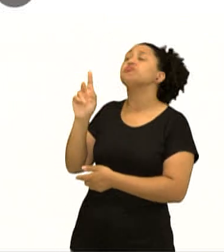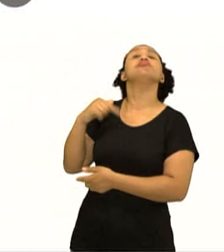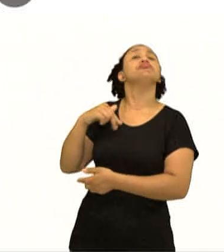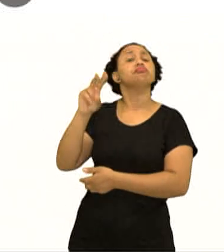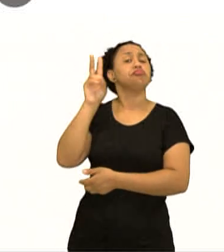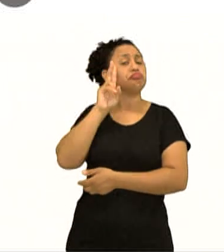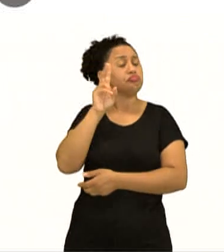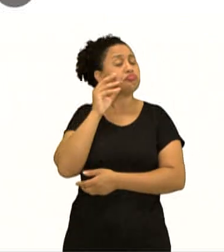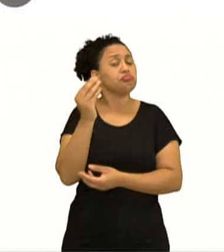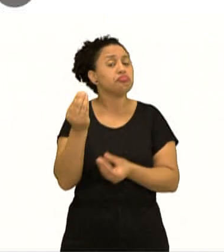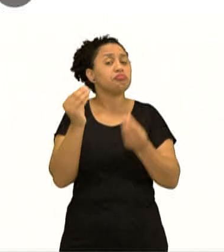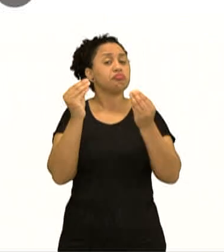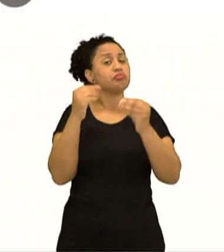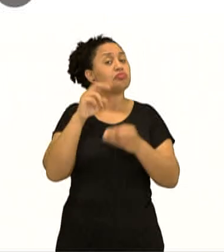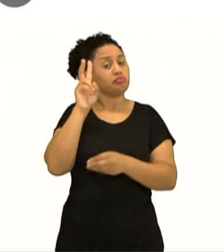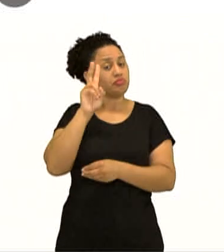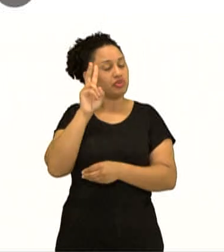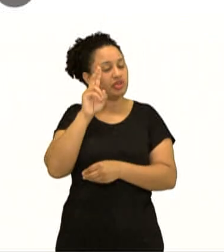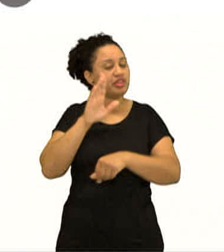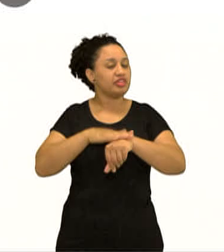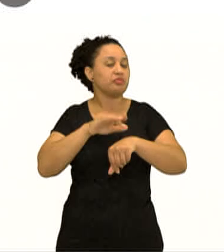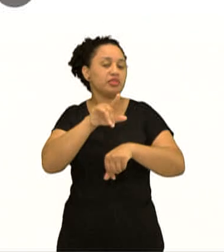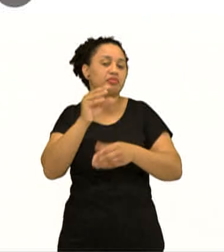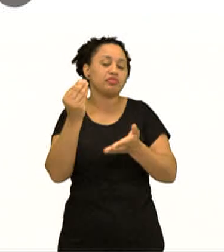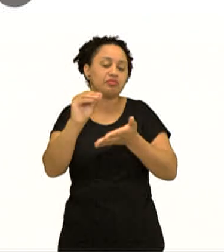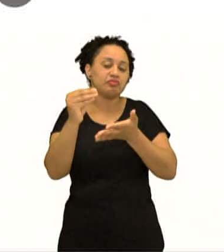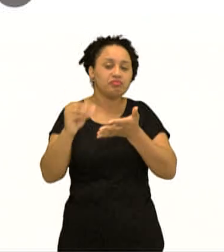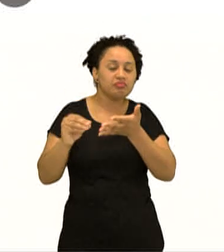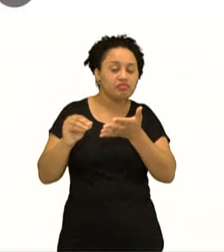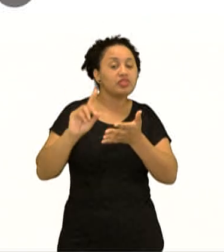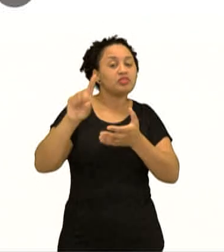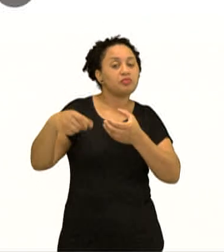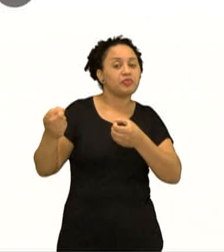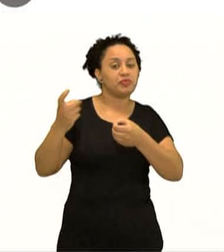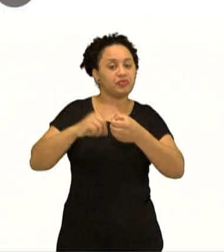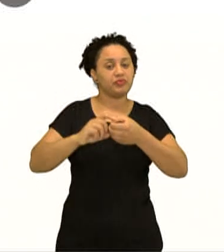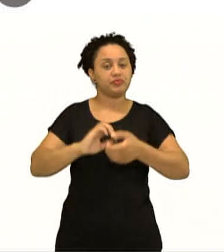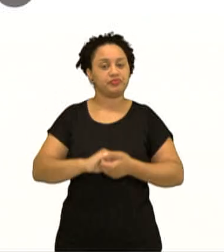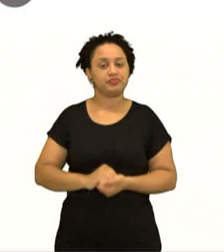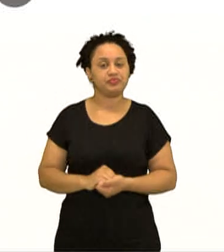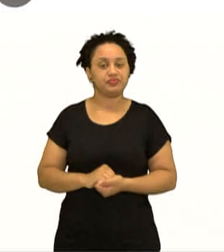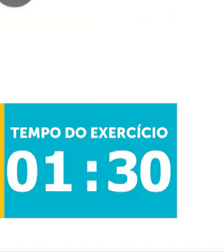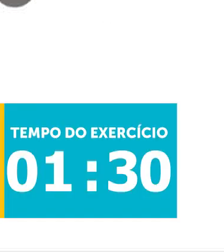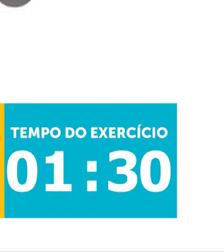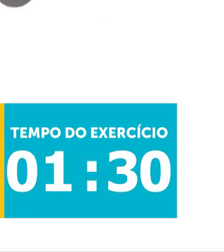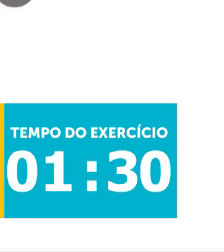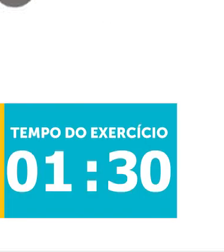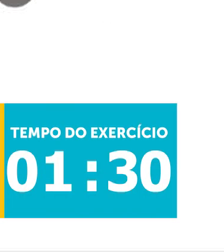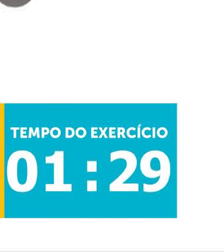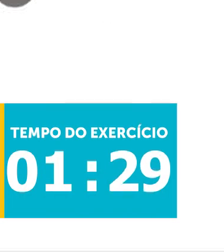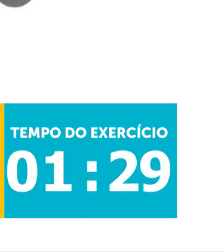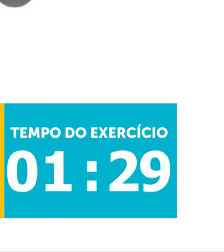você observa essa imagem. Eu vou dar um tempinho para vocês e eu já retorno.